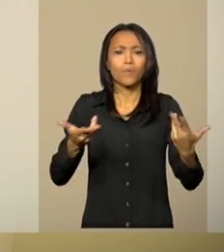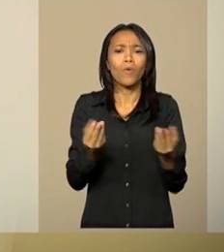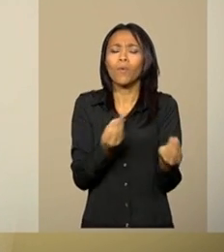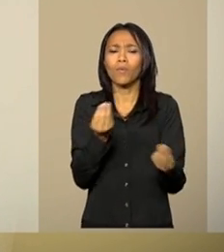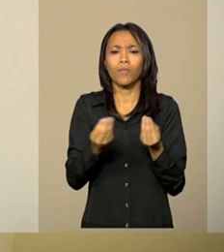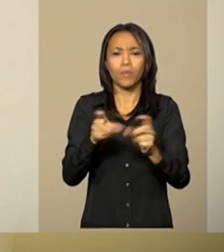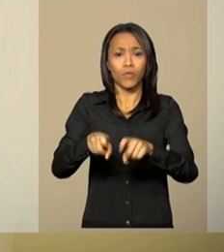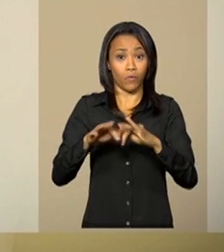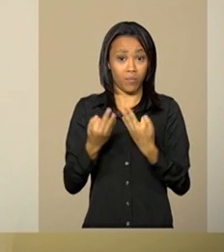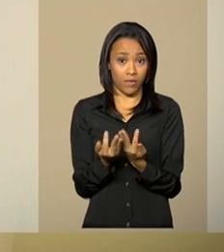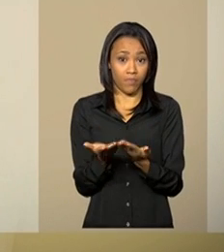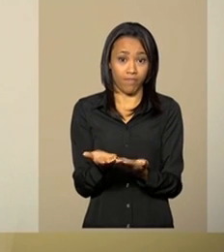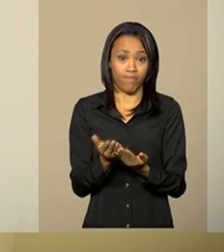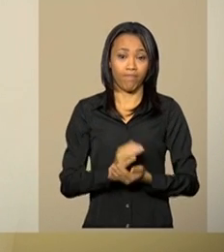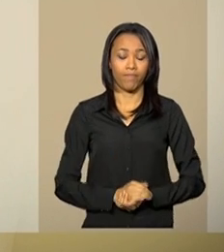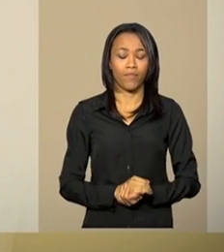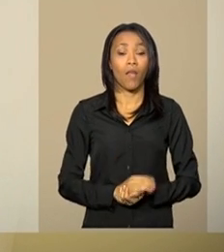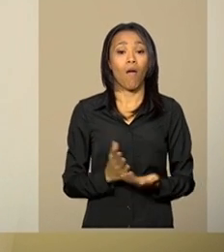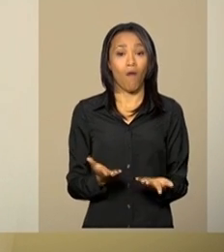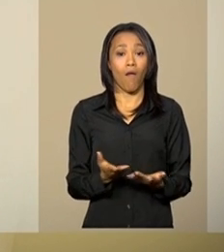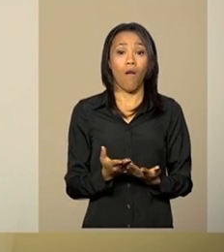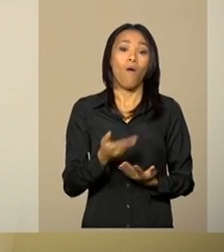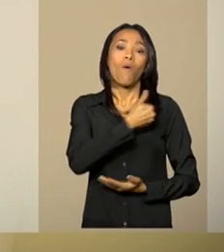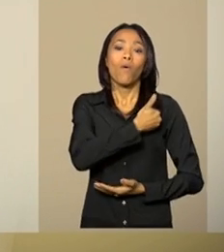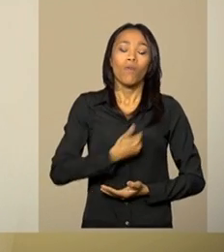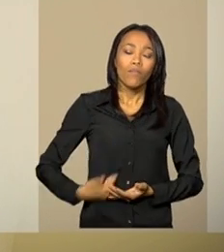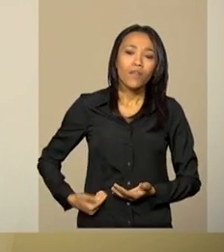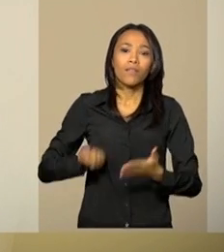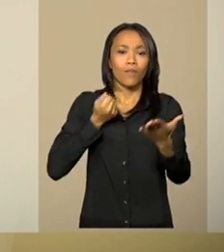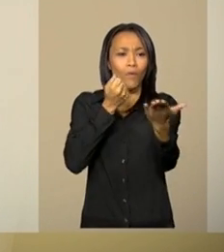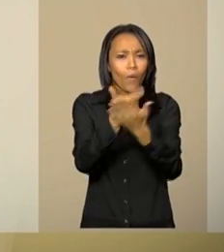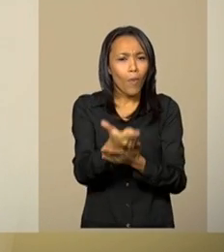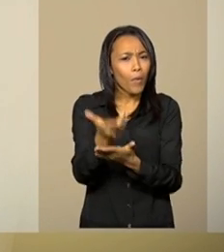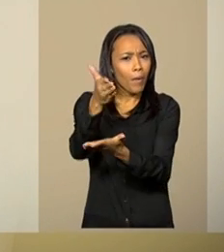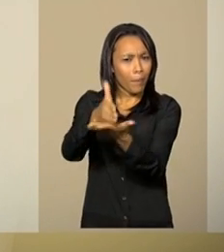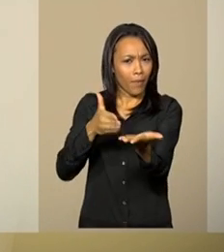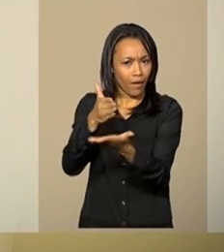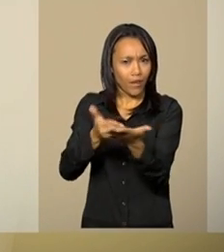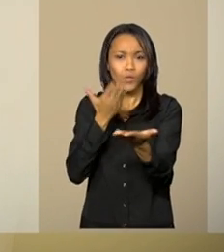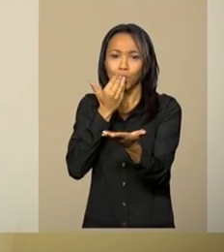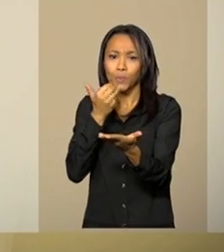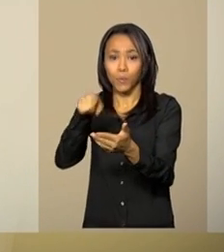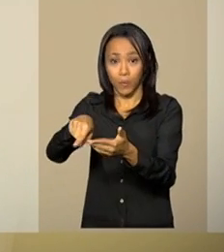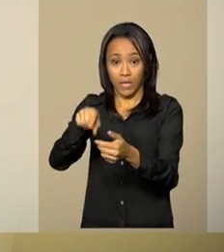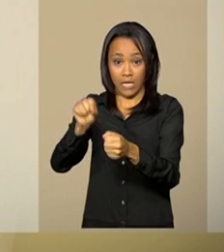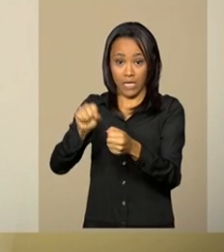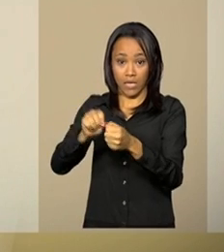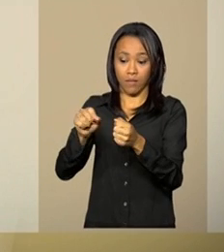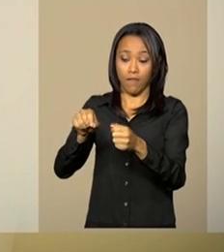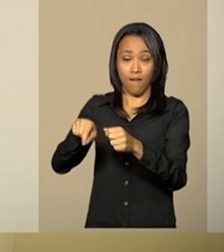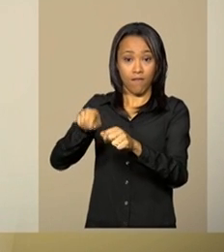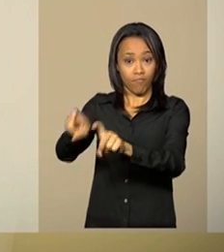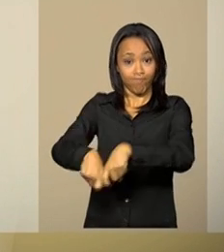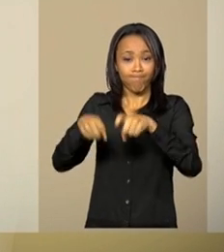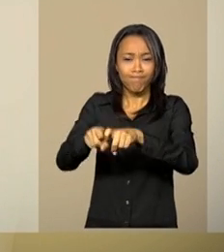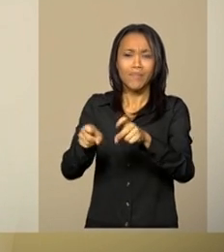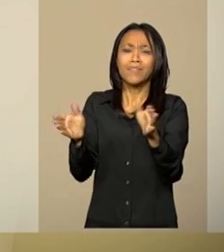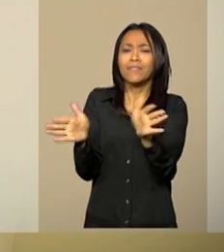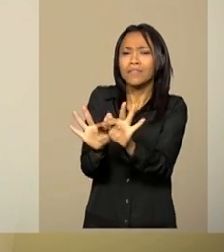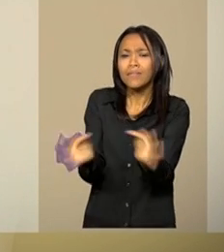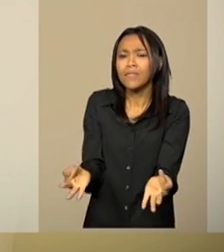familiar, Presidenta. Olha, Luciano, o governo compra uma parte dos alimentos produzidos nas